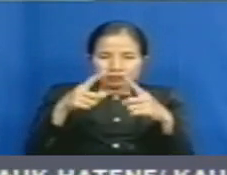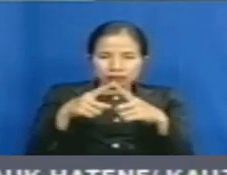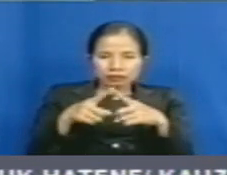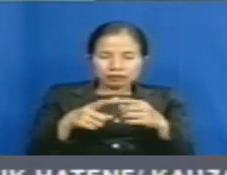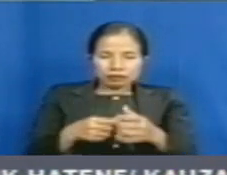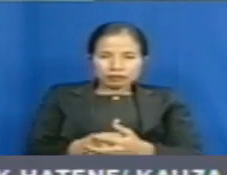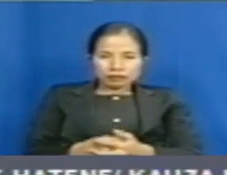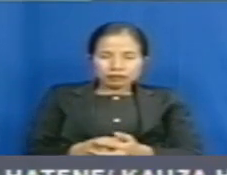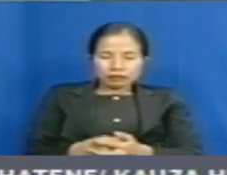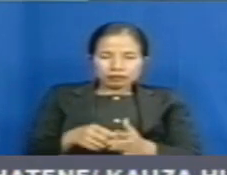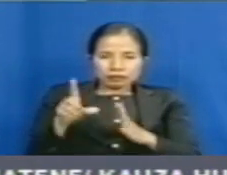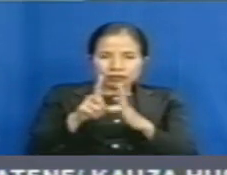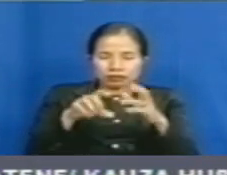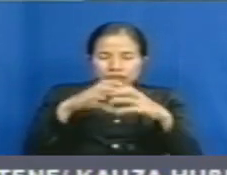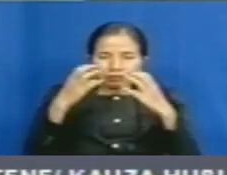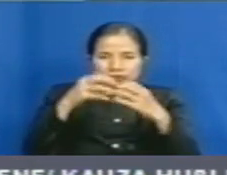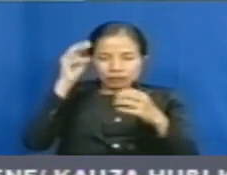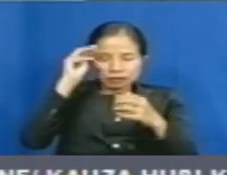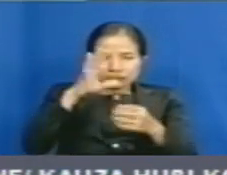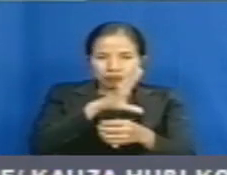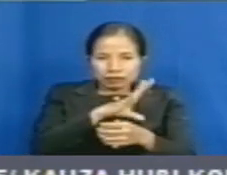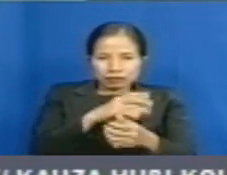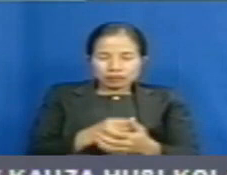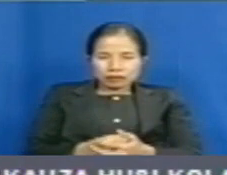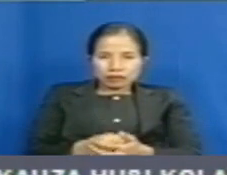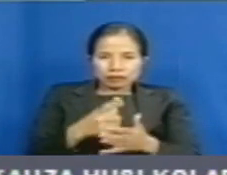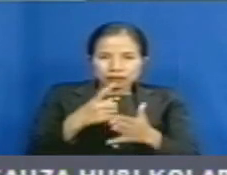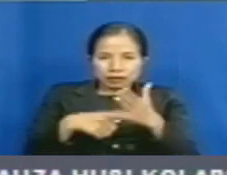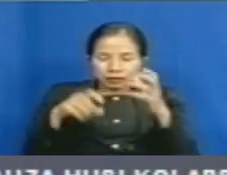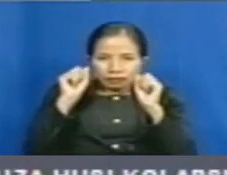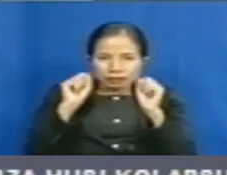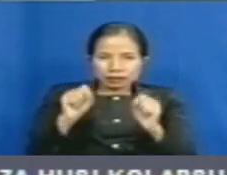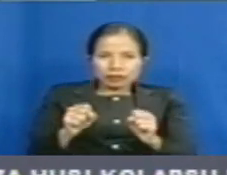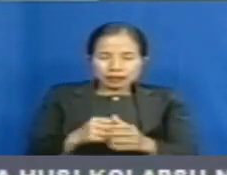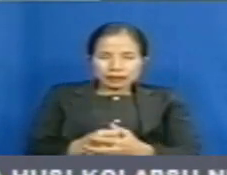decreto lei do Conselho de Ministros. Espera que ataque antes de ser né,